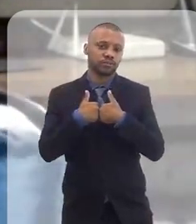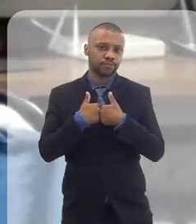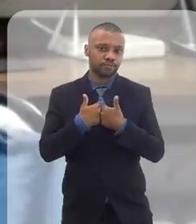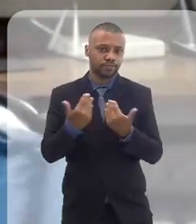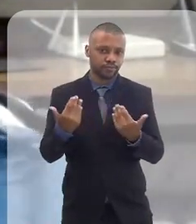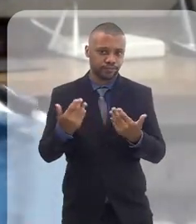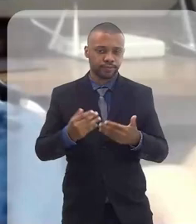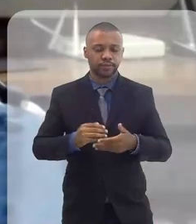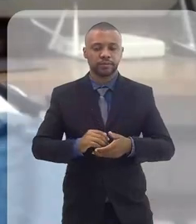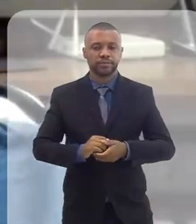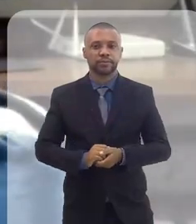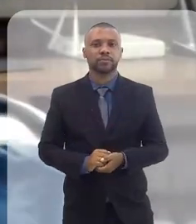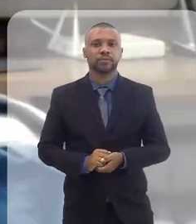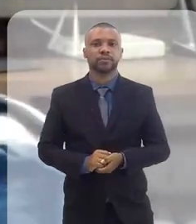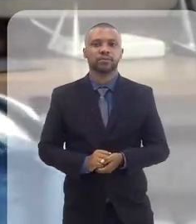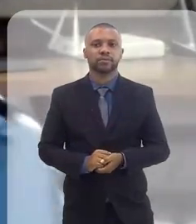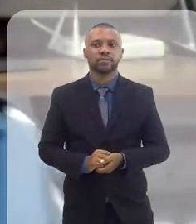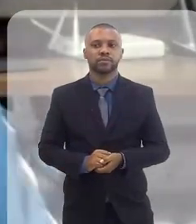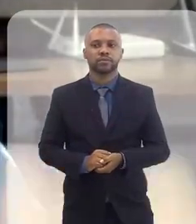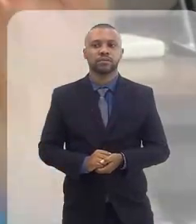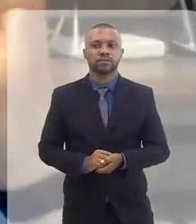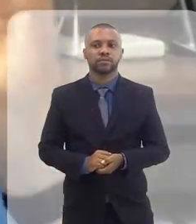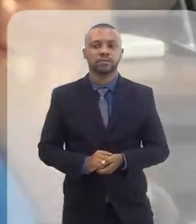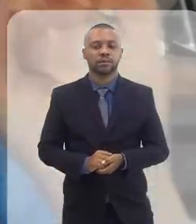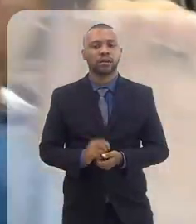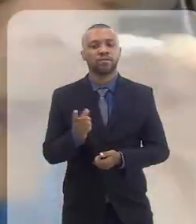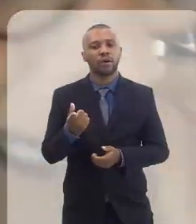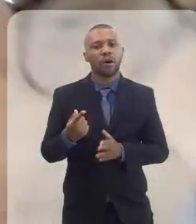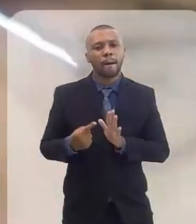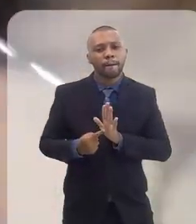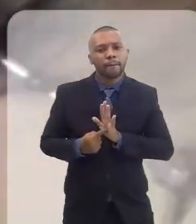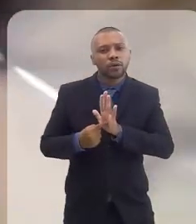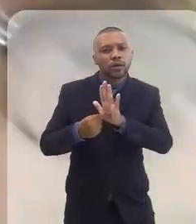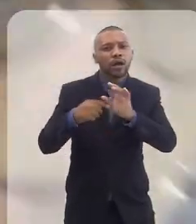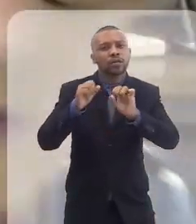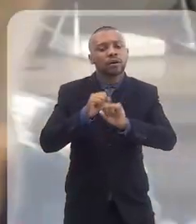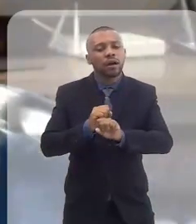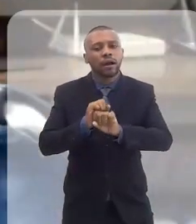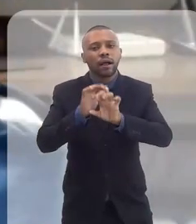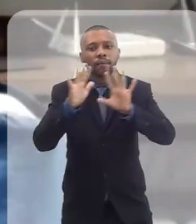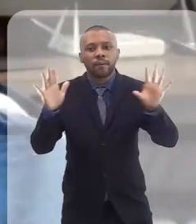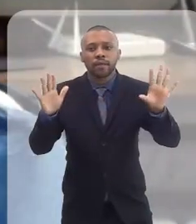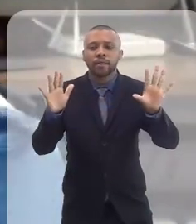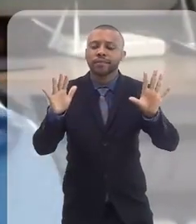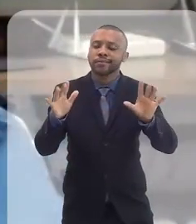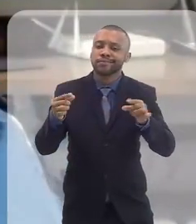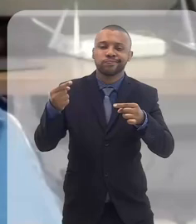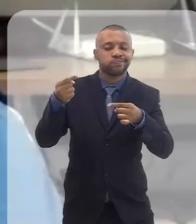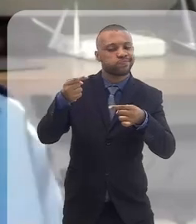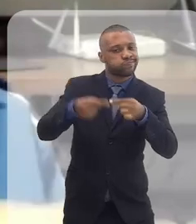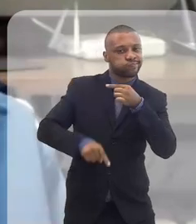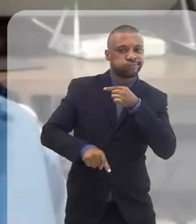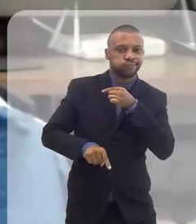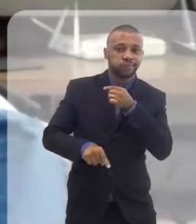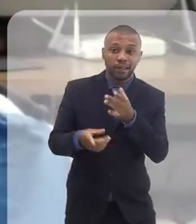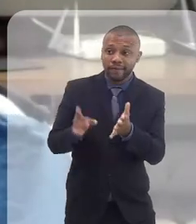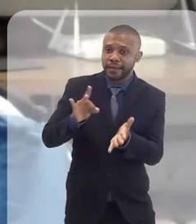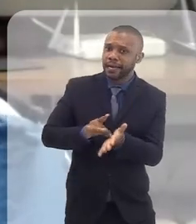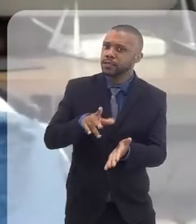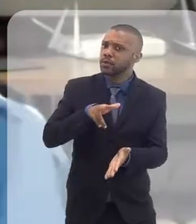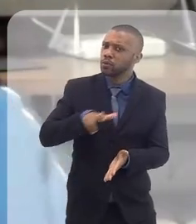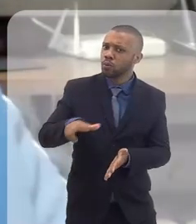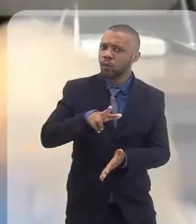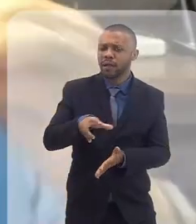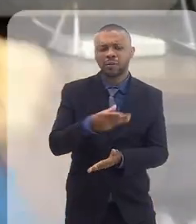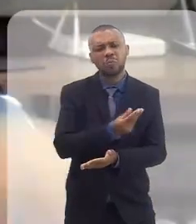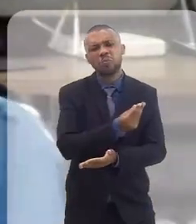espectro autista, com autismo. Foi demonstrado claramente que isso era